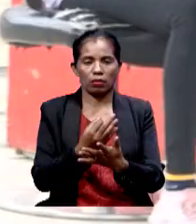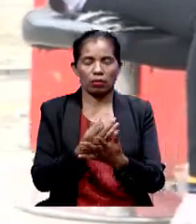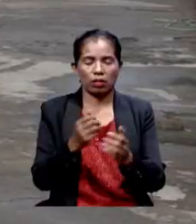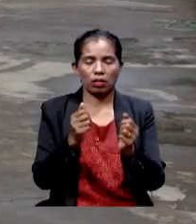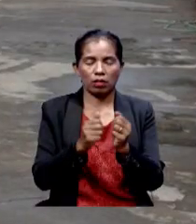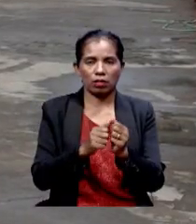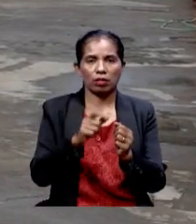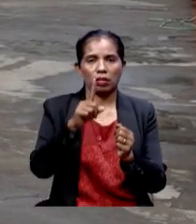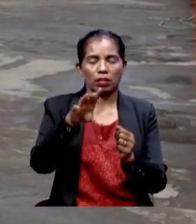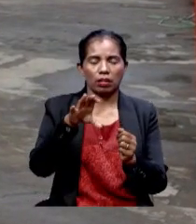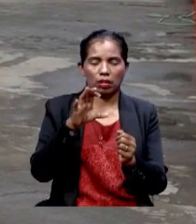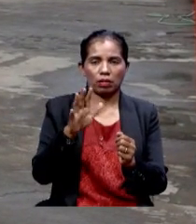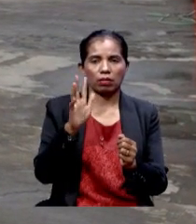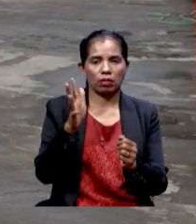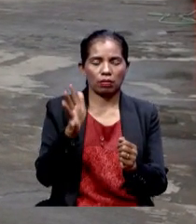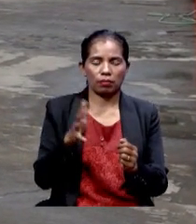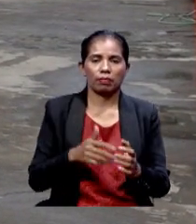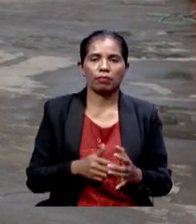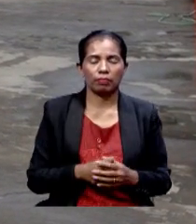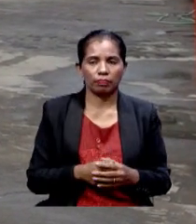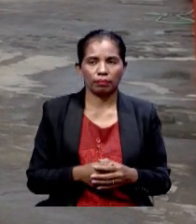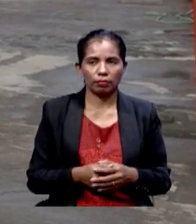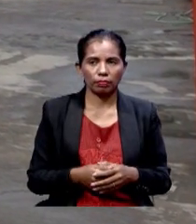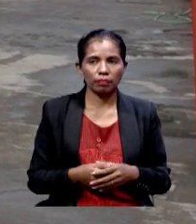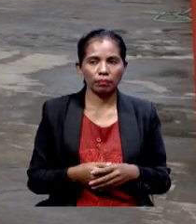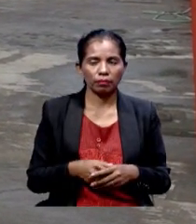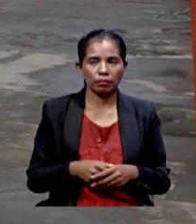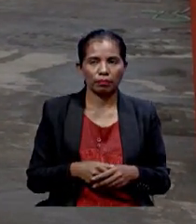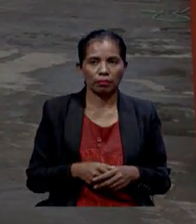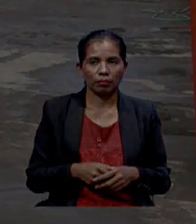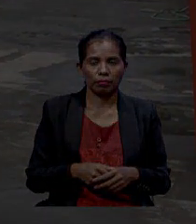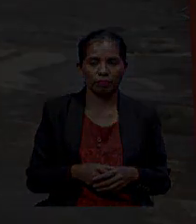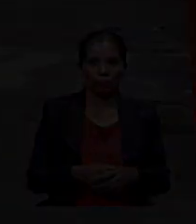tucidares em cada barrel. Fátima Pereira, Aniceto Leite, ZMN.